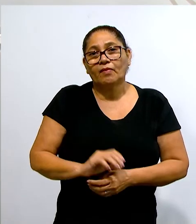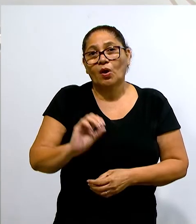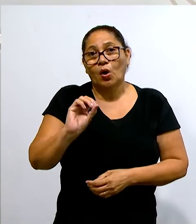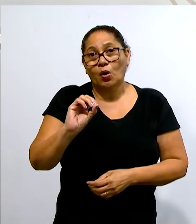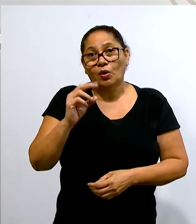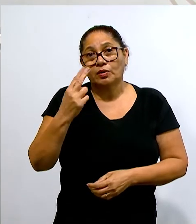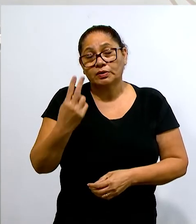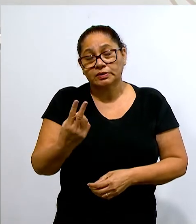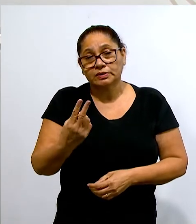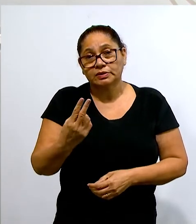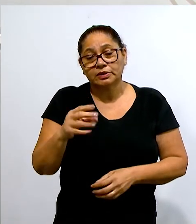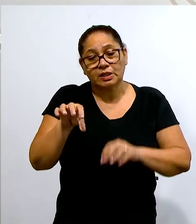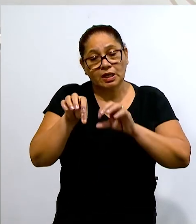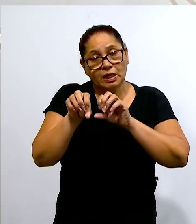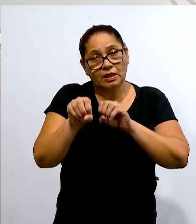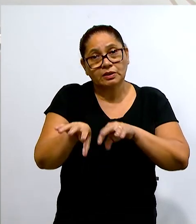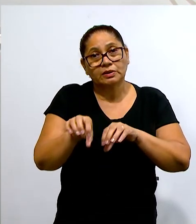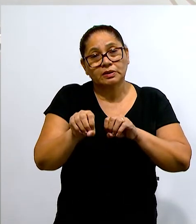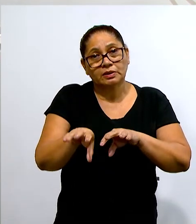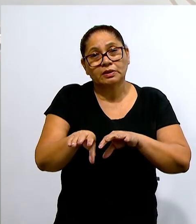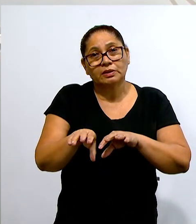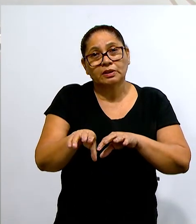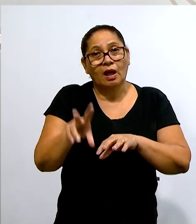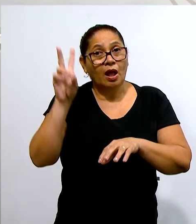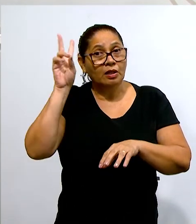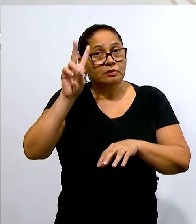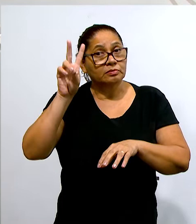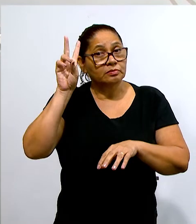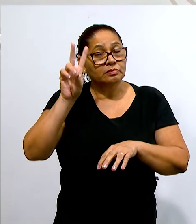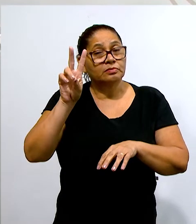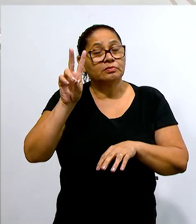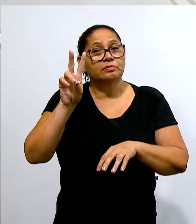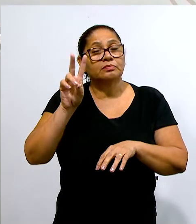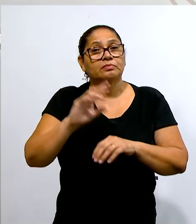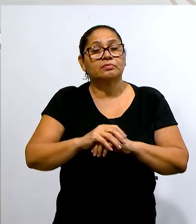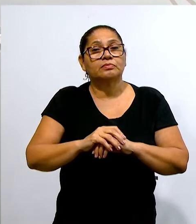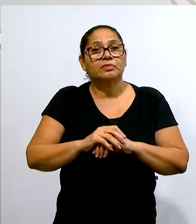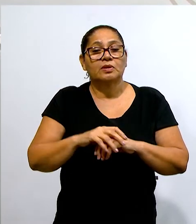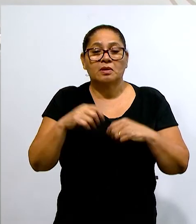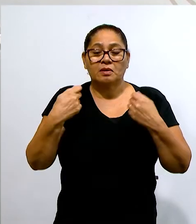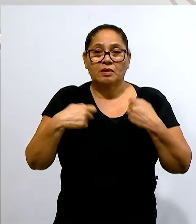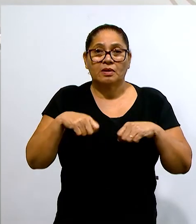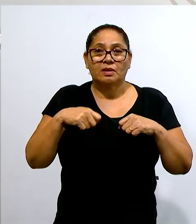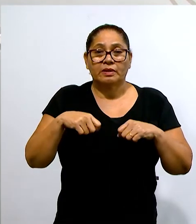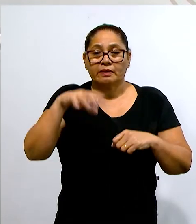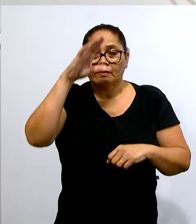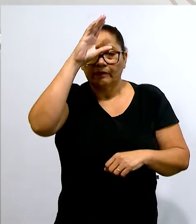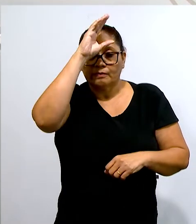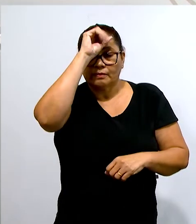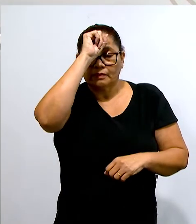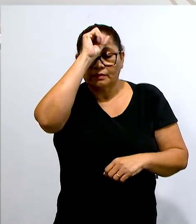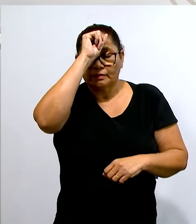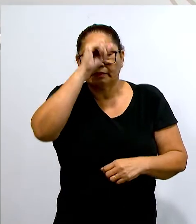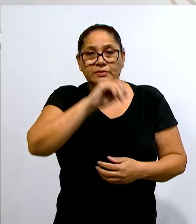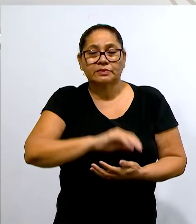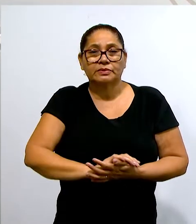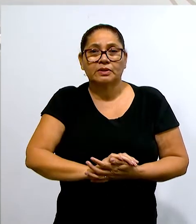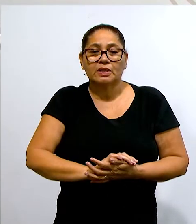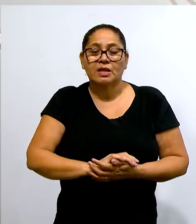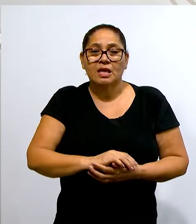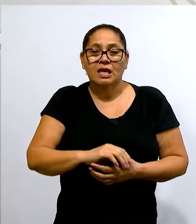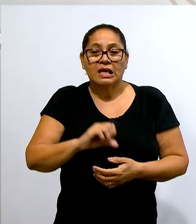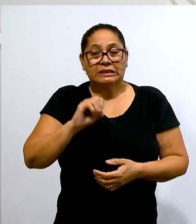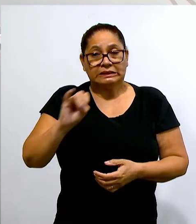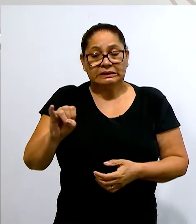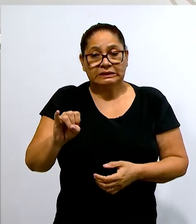seja, ensinar, lembrem disso, ensinar pressupõe aprender. Se eu ensinei e